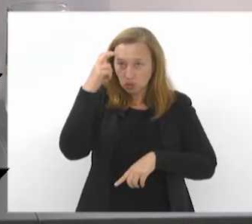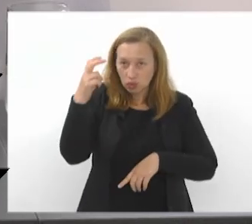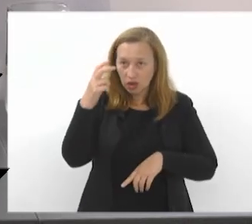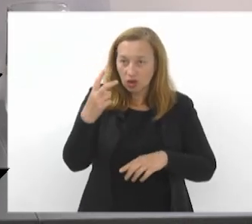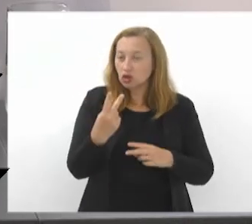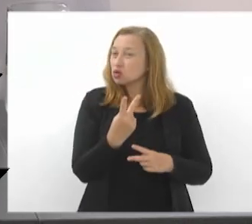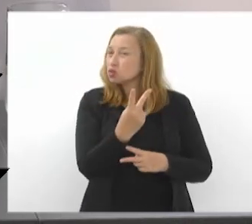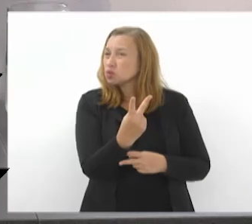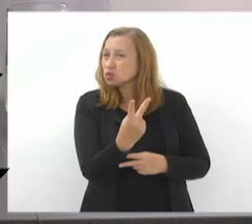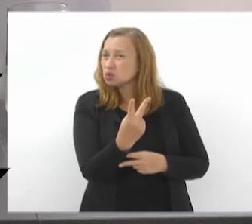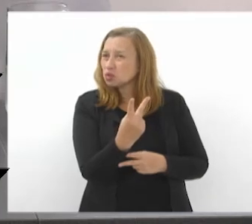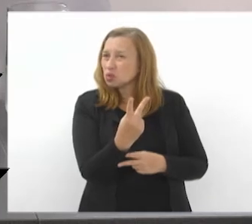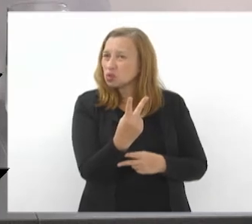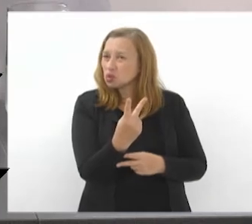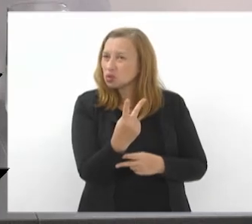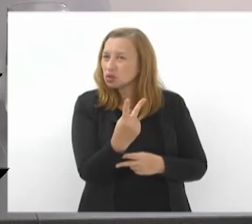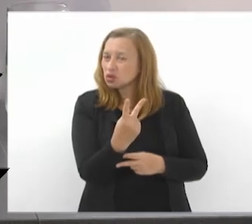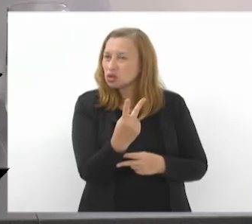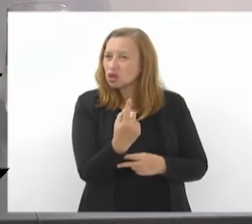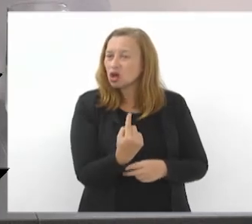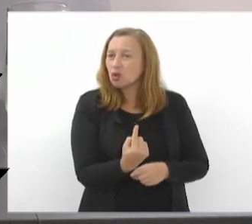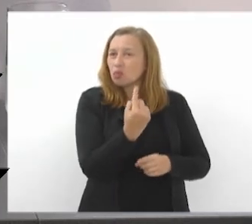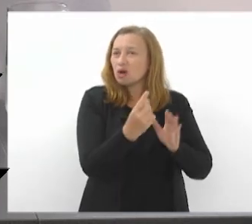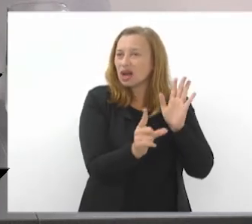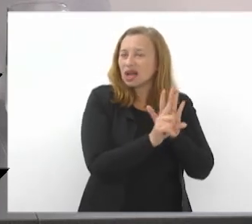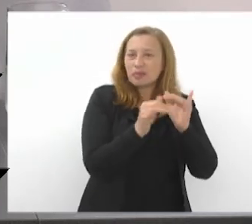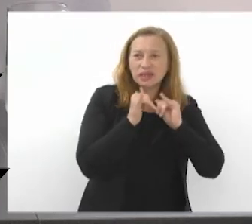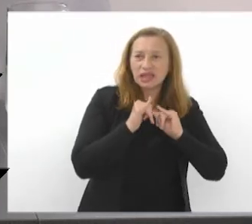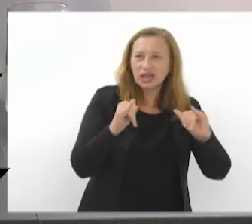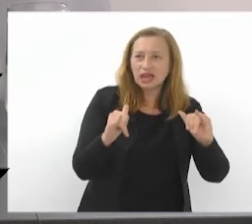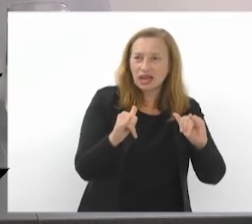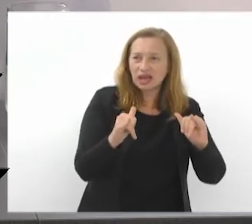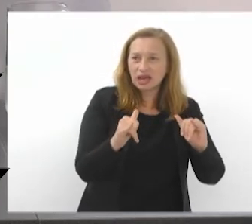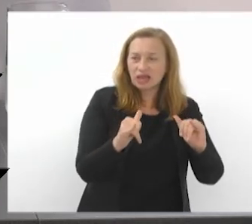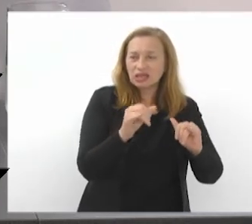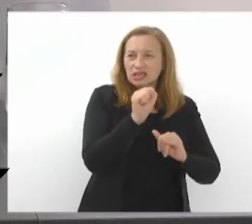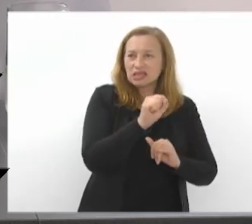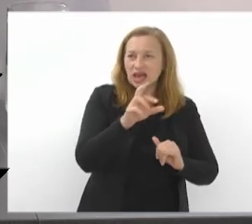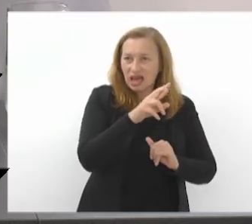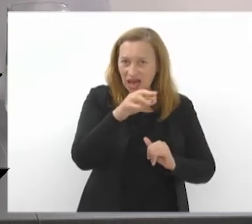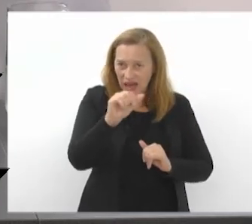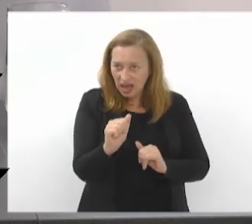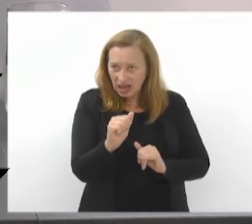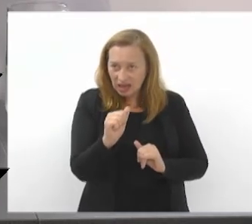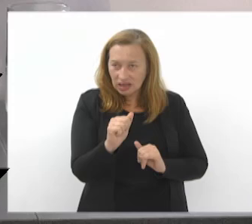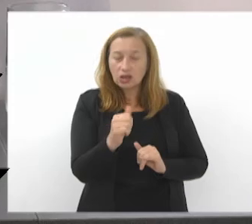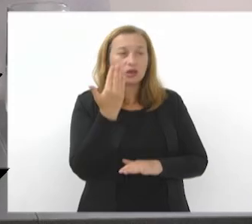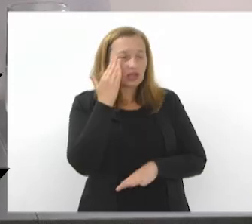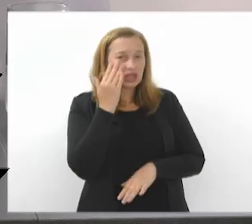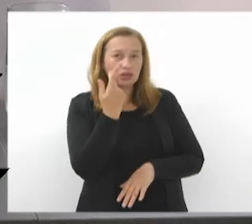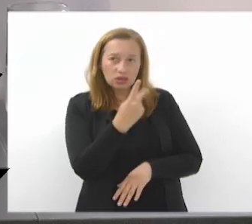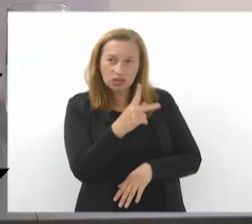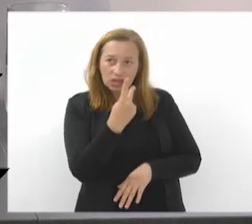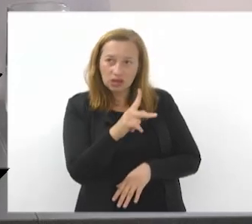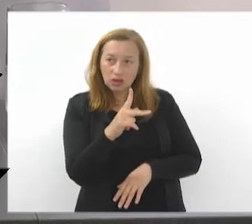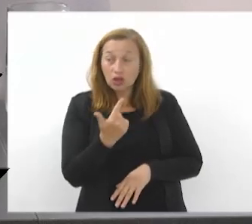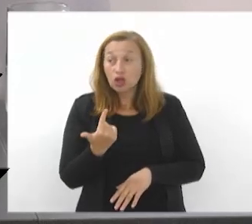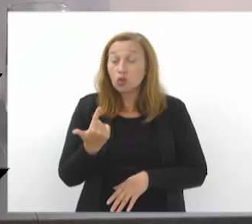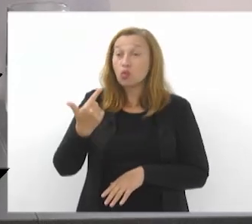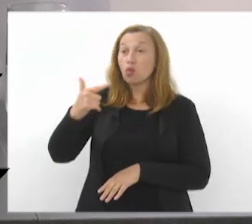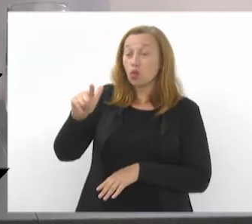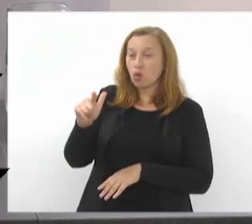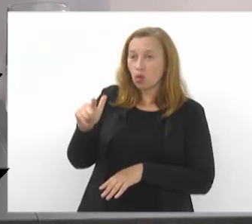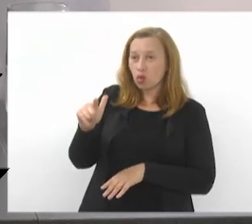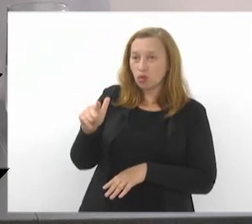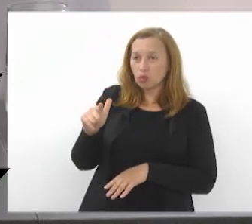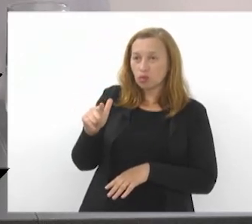bens. É uma lei para declarar o polo do Saara, que obfilia seu entendimento, e o outro, o camelódromo,